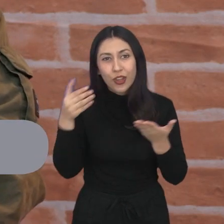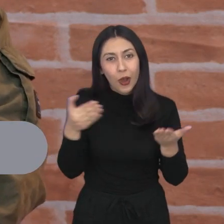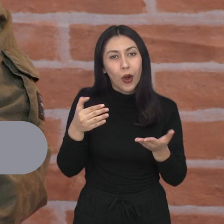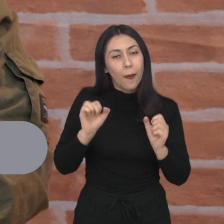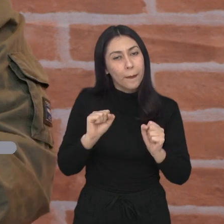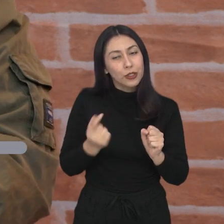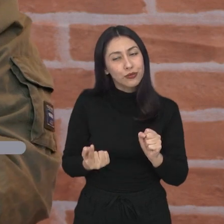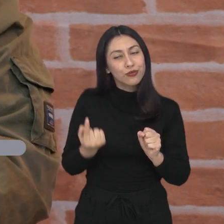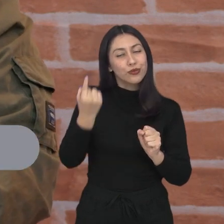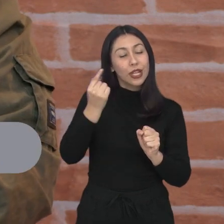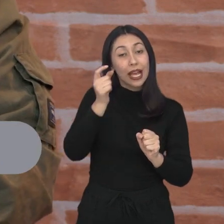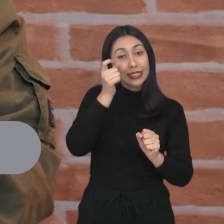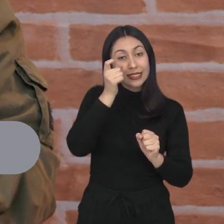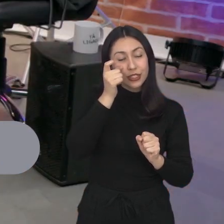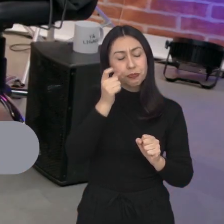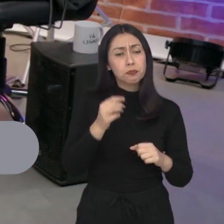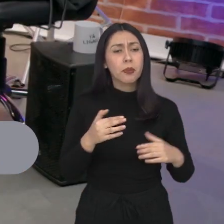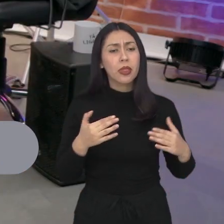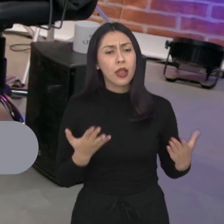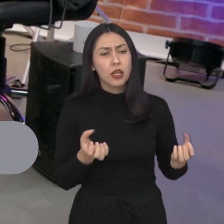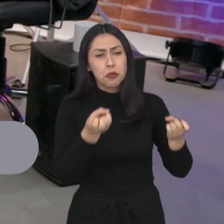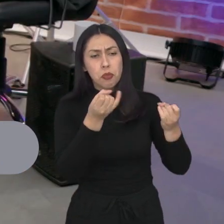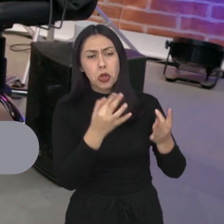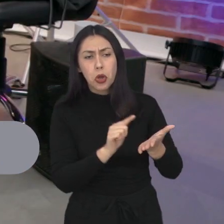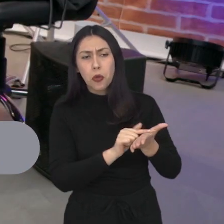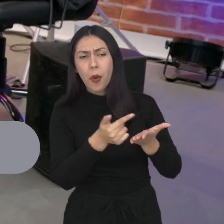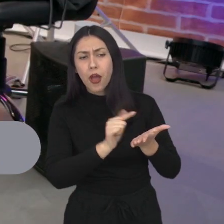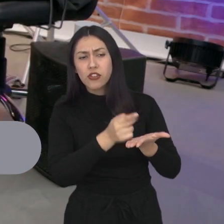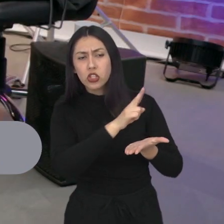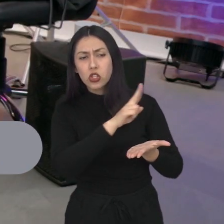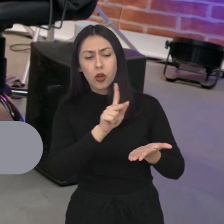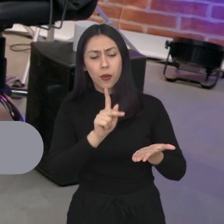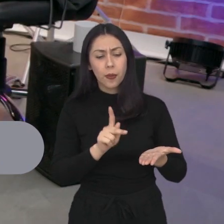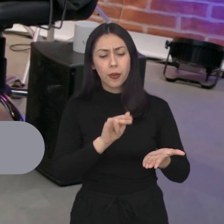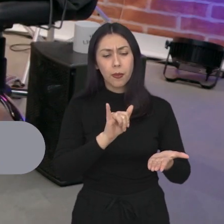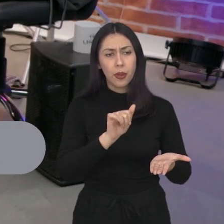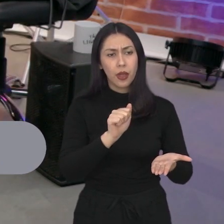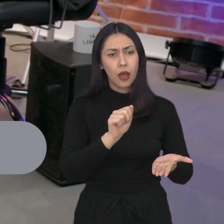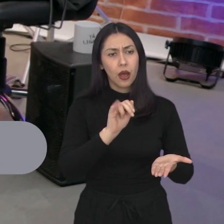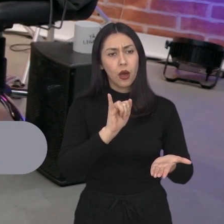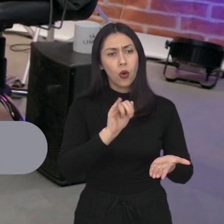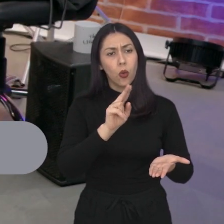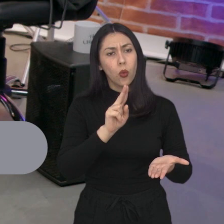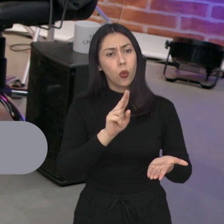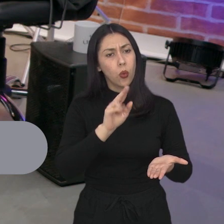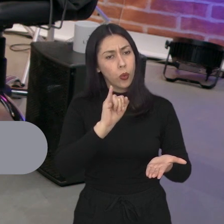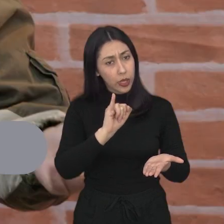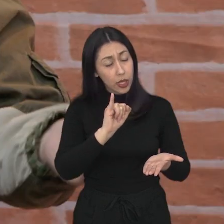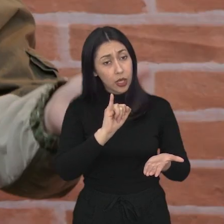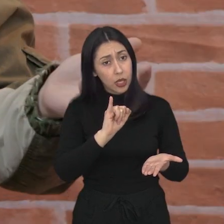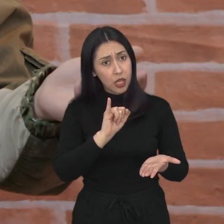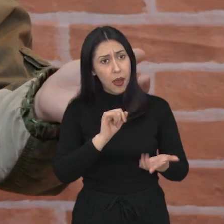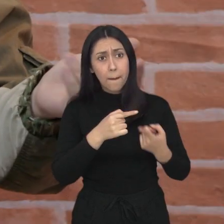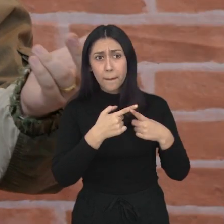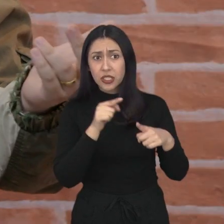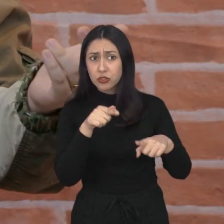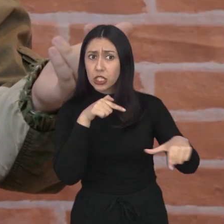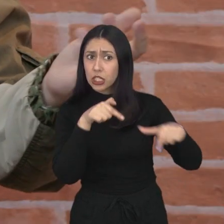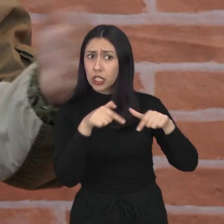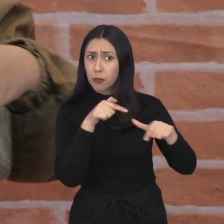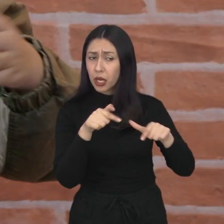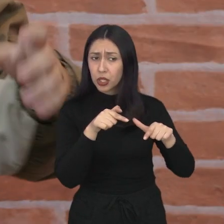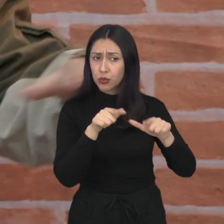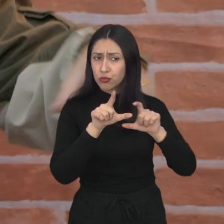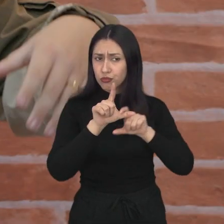começo e assiste que tá sensacional. Mano, você falando da revista Piauí, enfim, mas ela não é uma revista fixa hoje que você trabalha, né? O seu trabalho ele